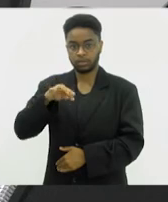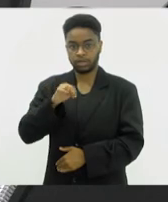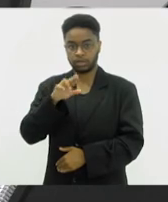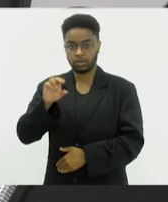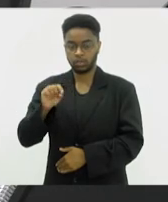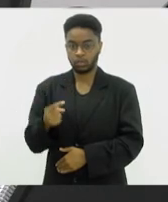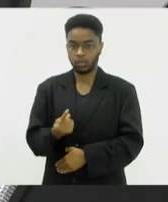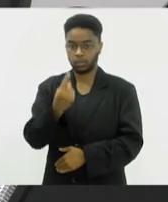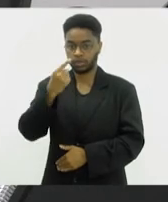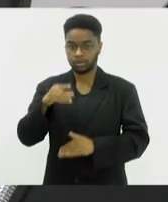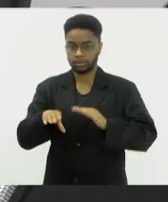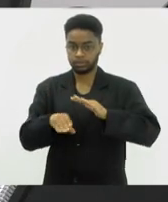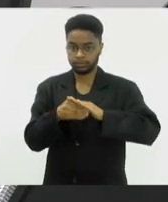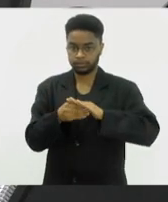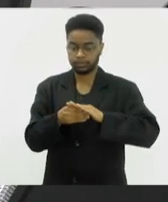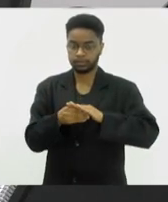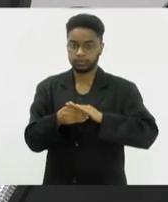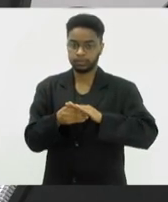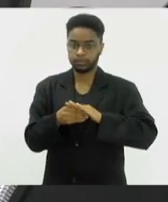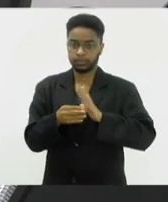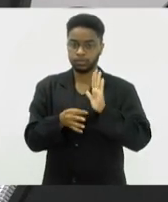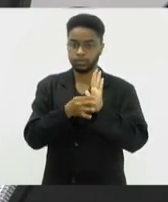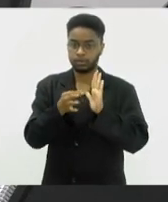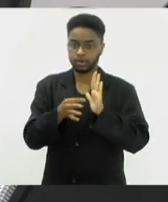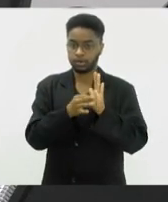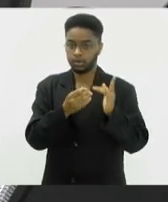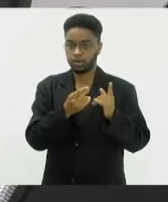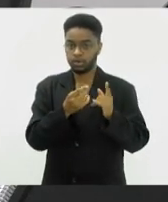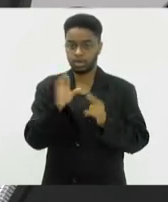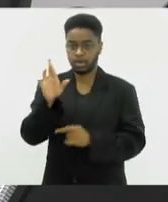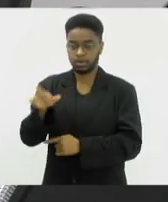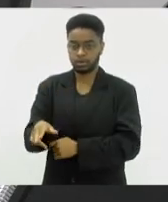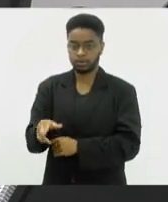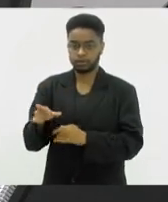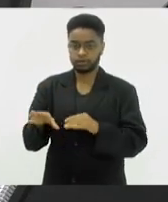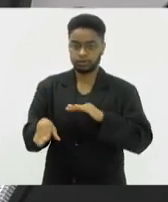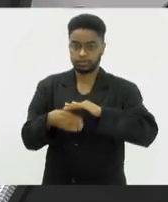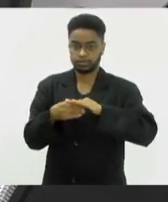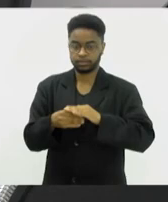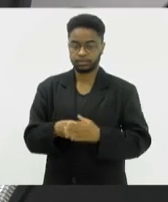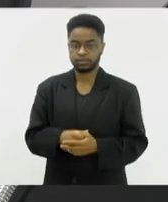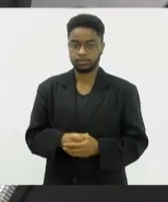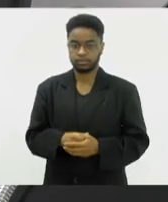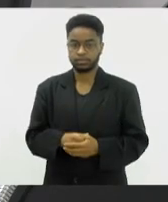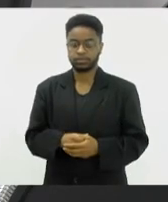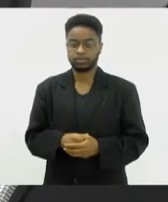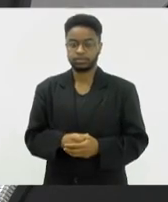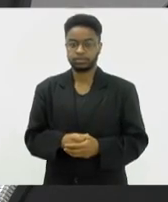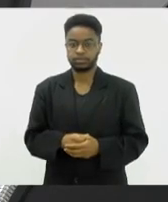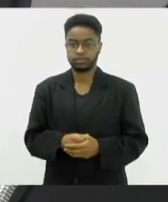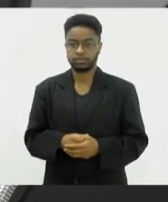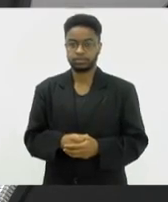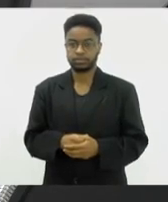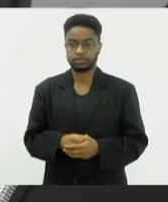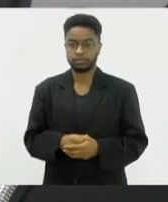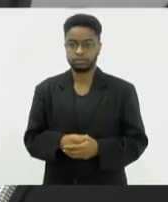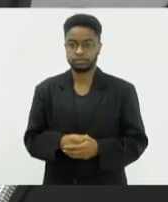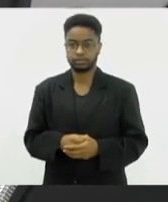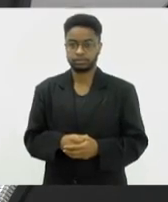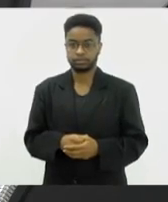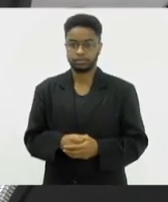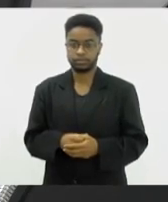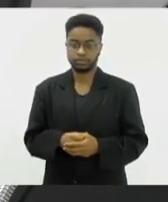o parecer é contrário à emenda. Como eu acho, né,